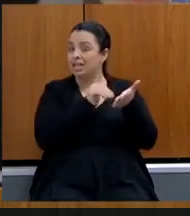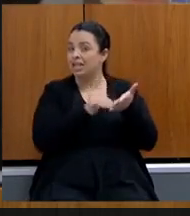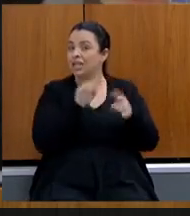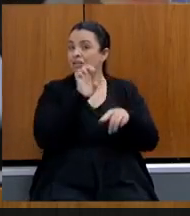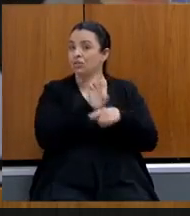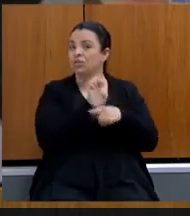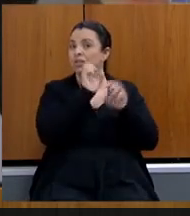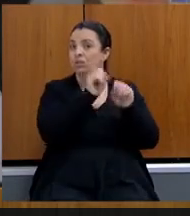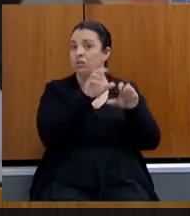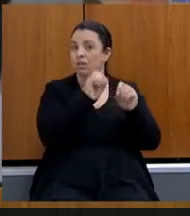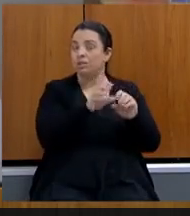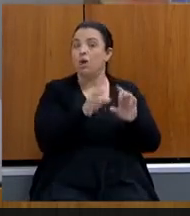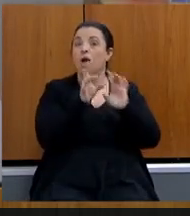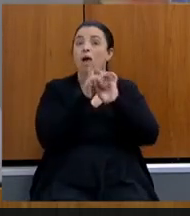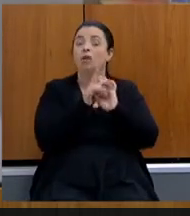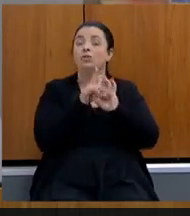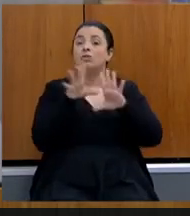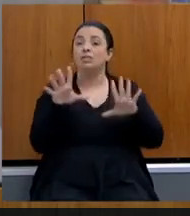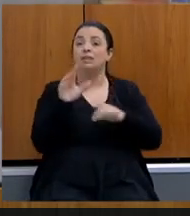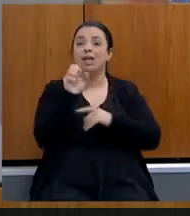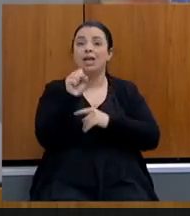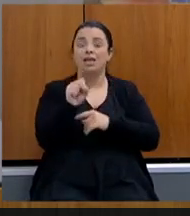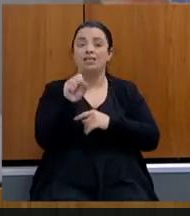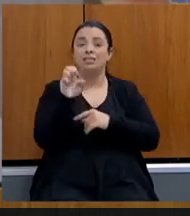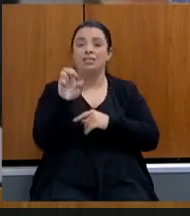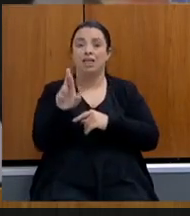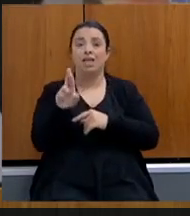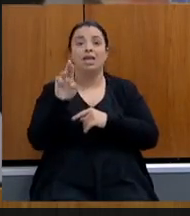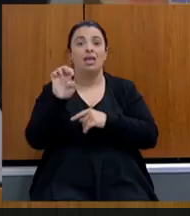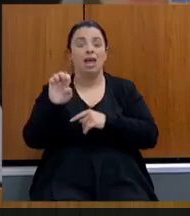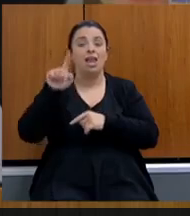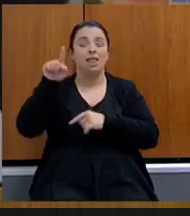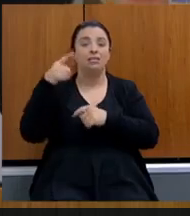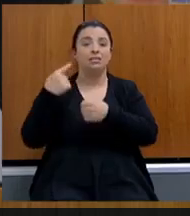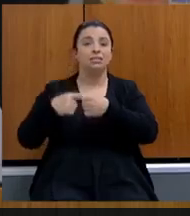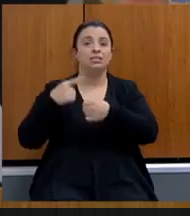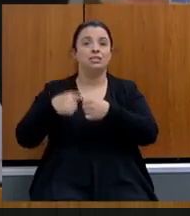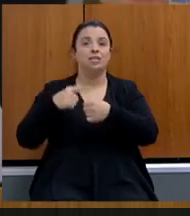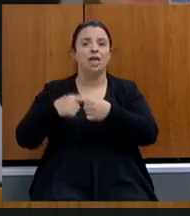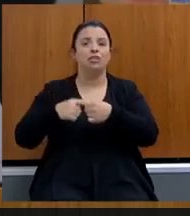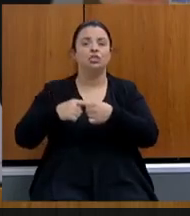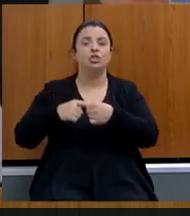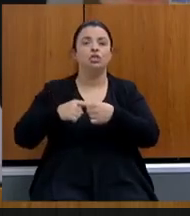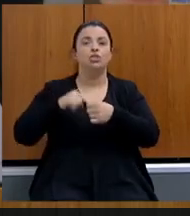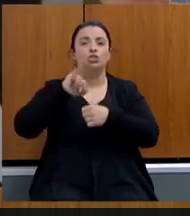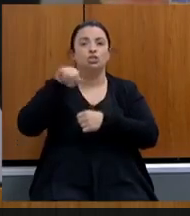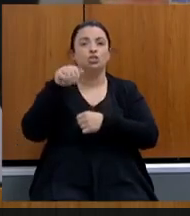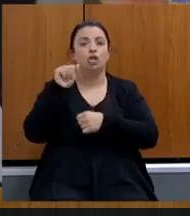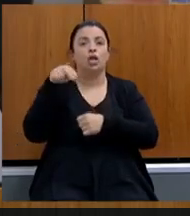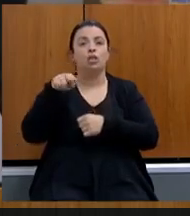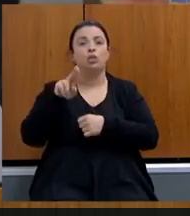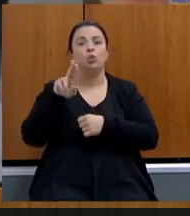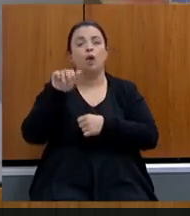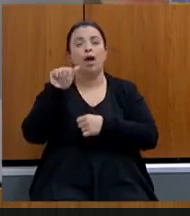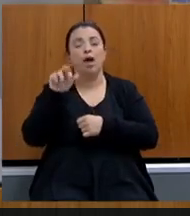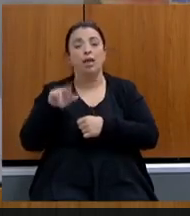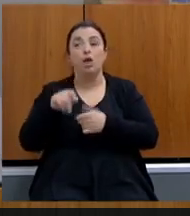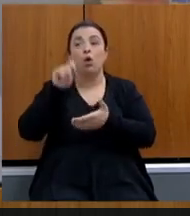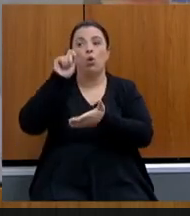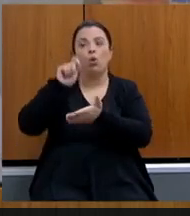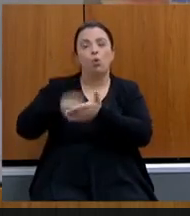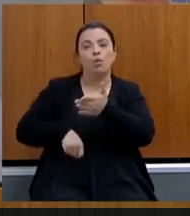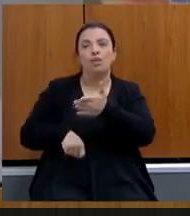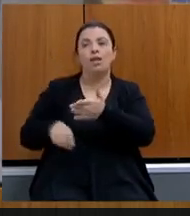autoriza a Superintendência Regional de ensino de Januária a designar vigias para as escolas estaduais da